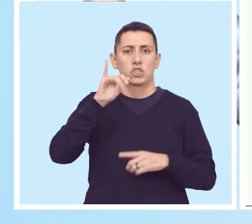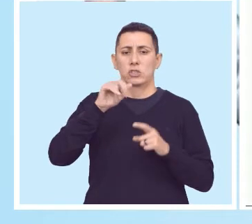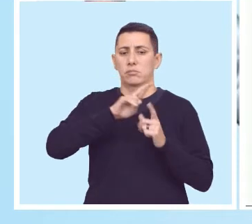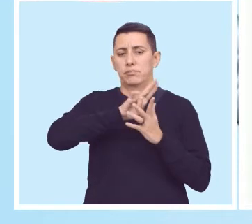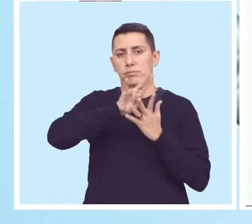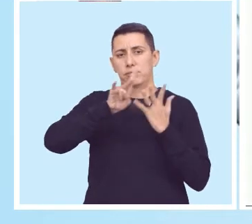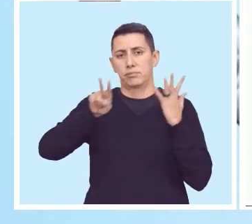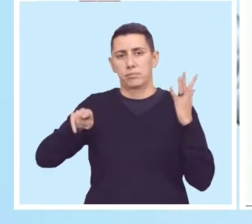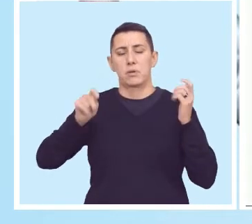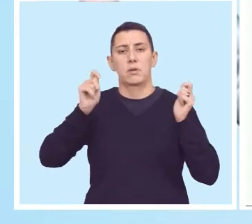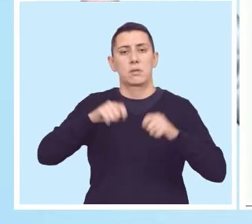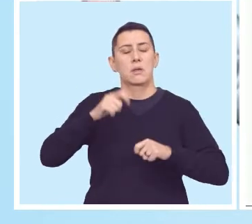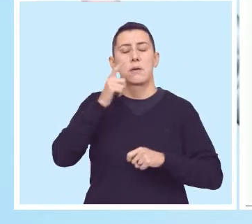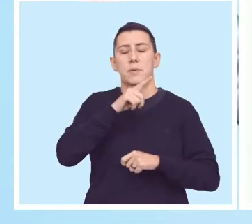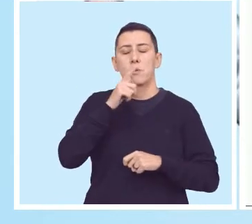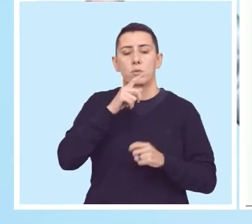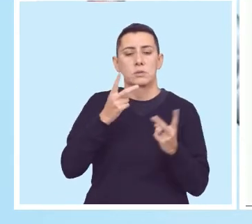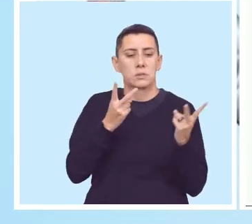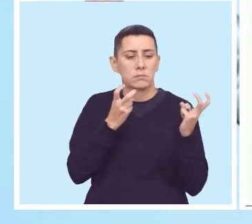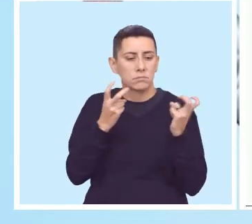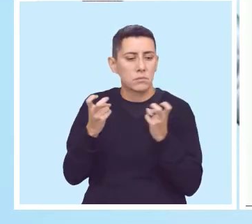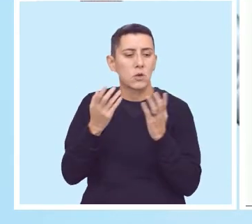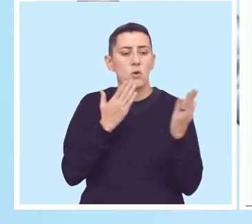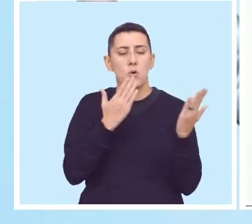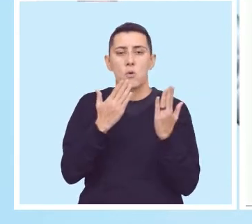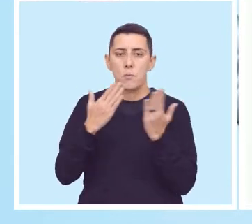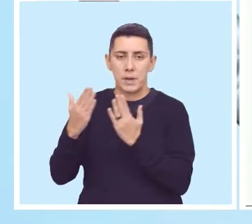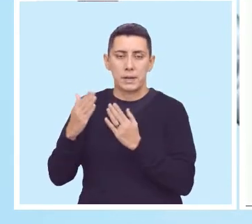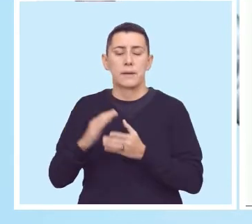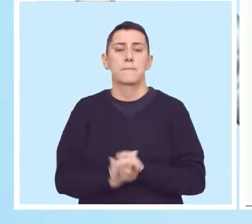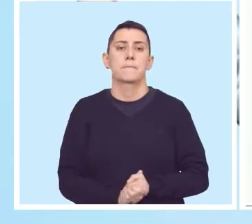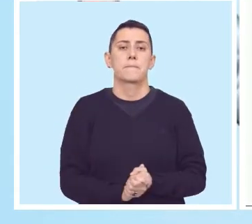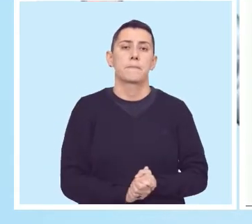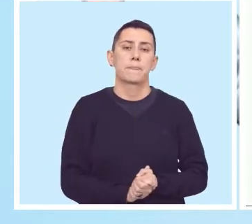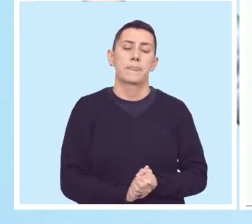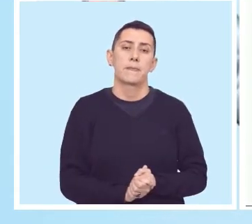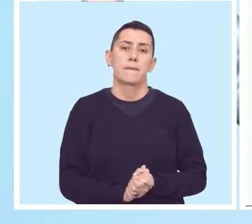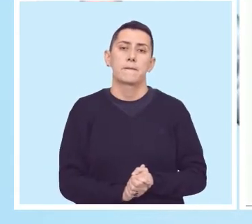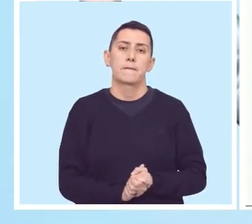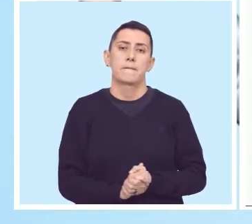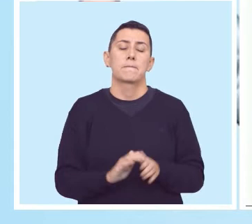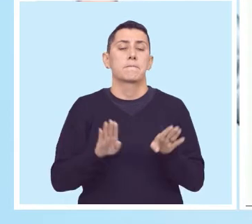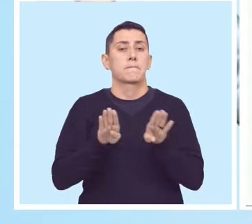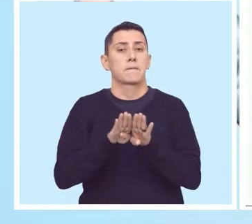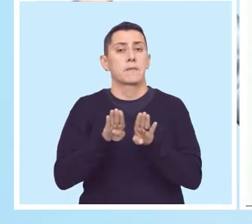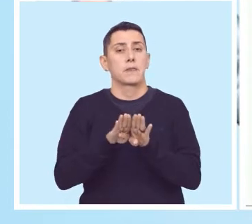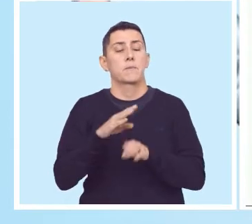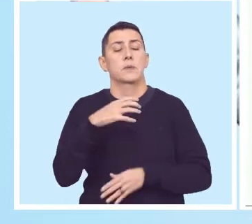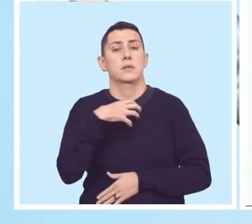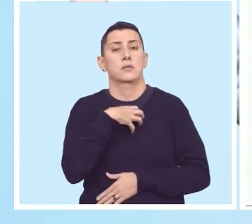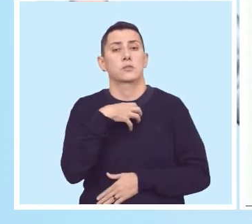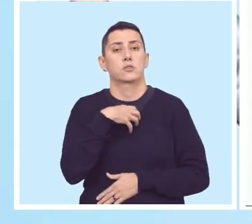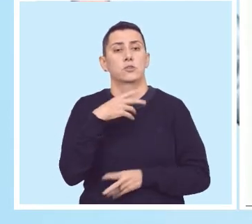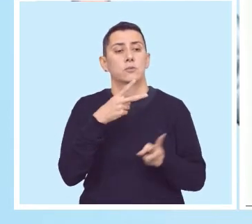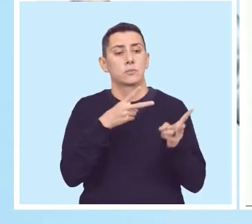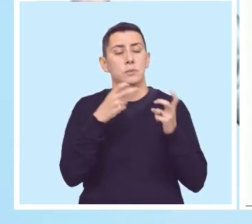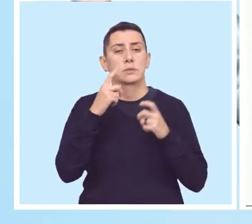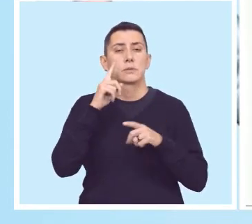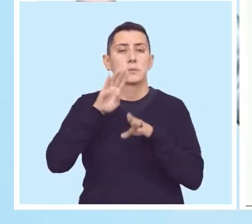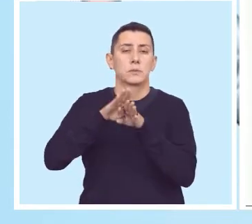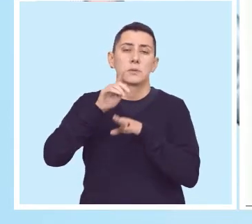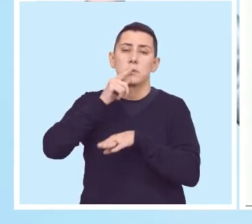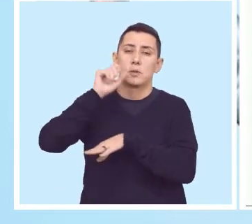boa generalização do nosso modelo. Além disso, em situações em que ocorria, né, alta incidência de raios solares